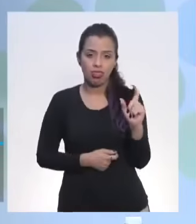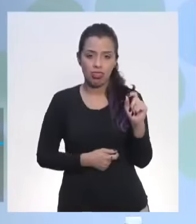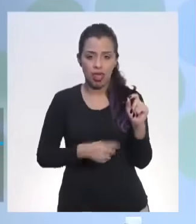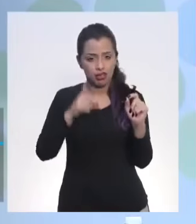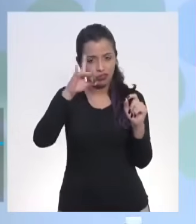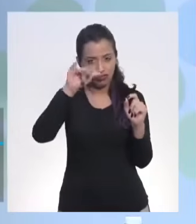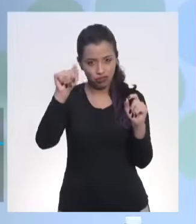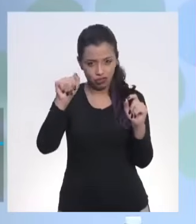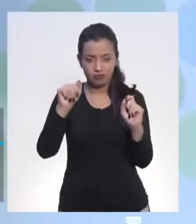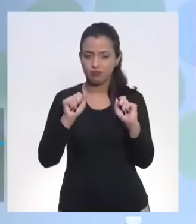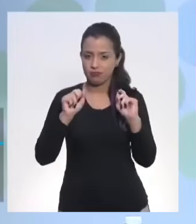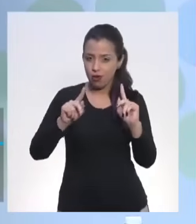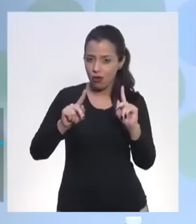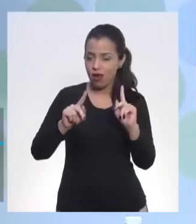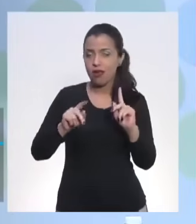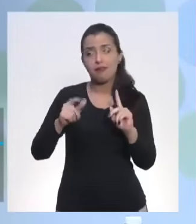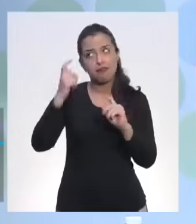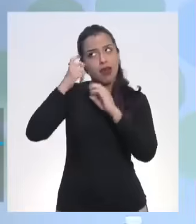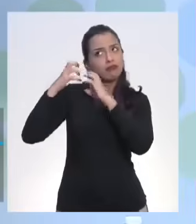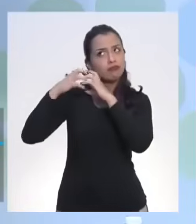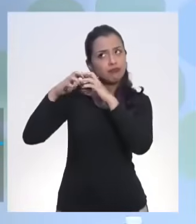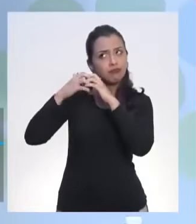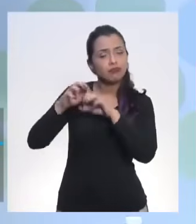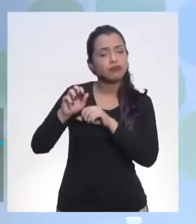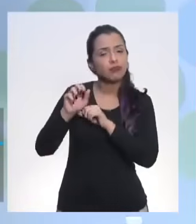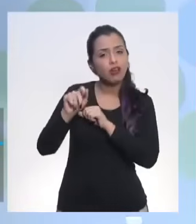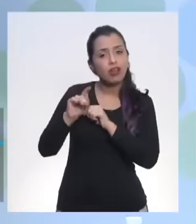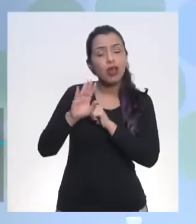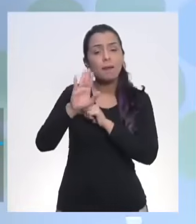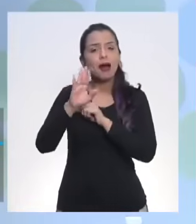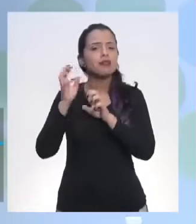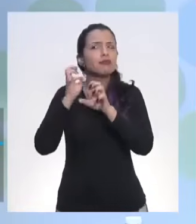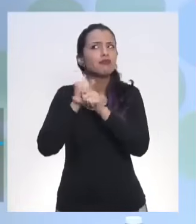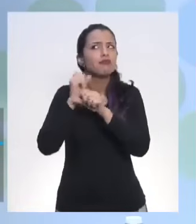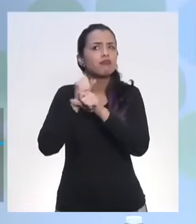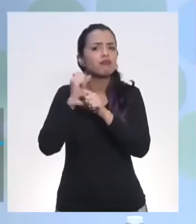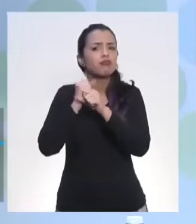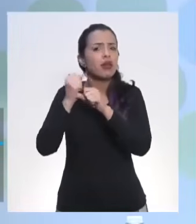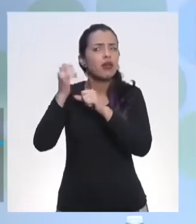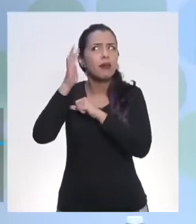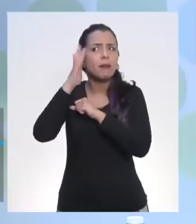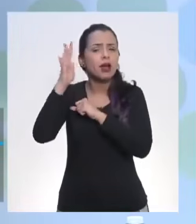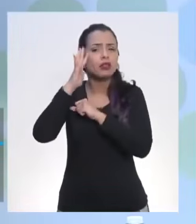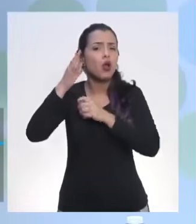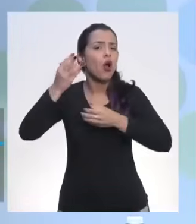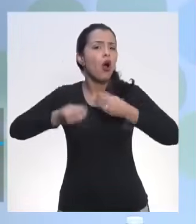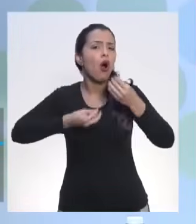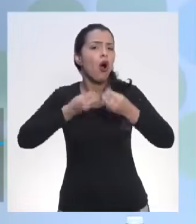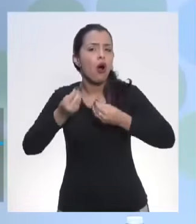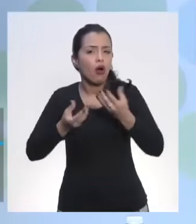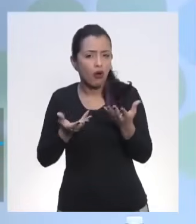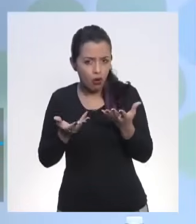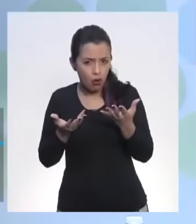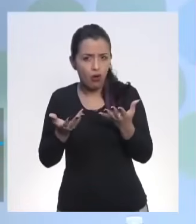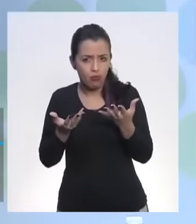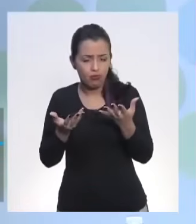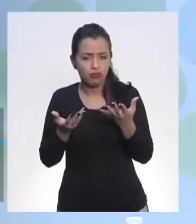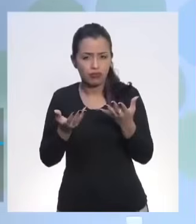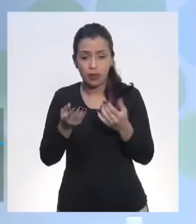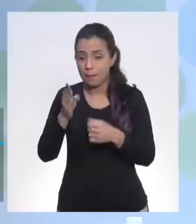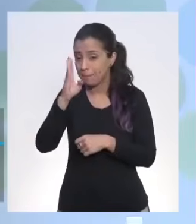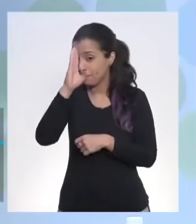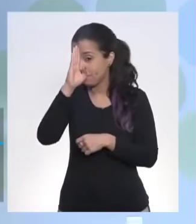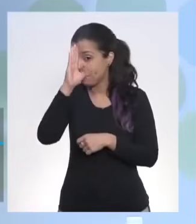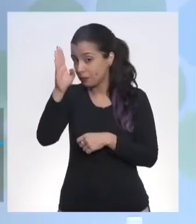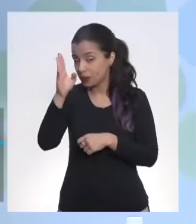desse formato, não que esteja errado, mas a ideia aí que você elaborou, que você conseguiu elencar aí, principalmente